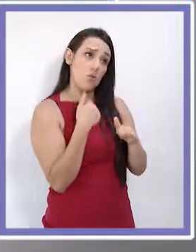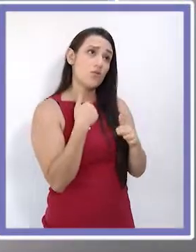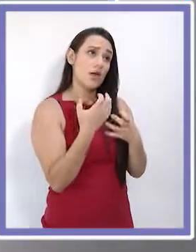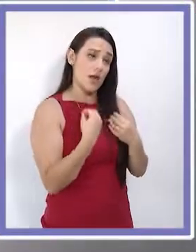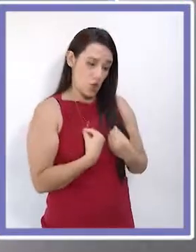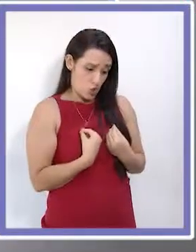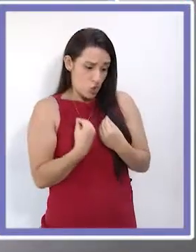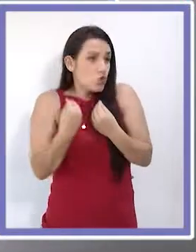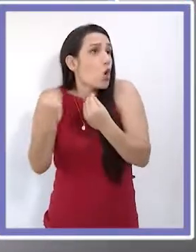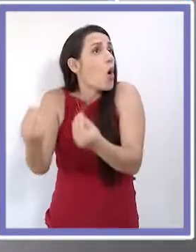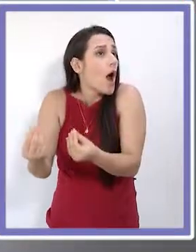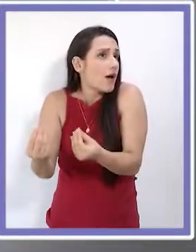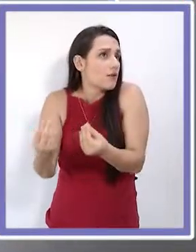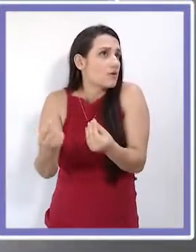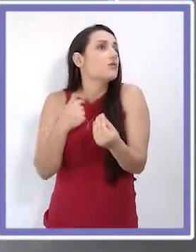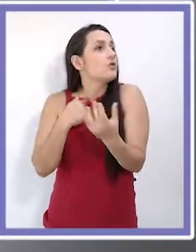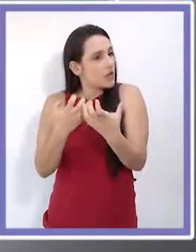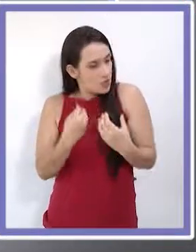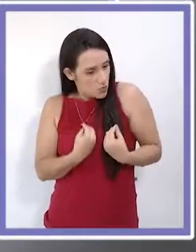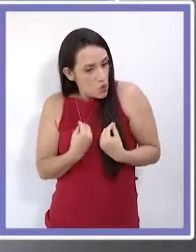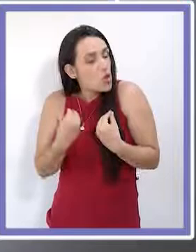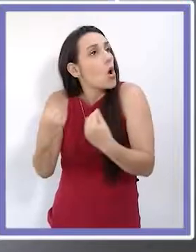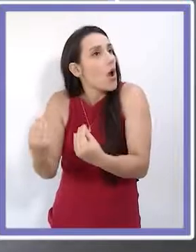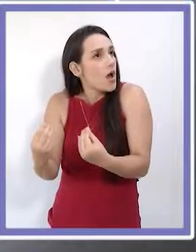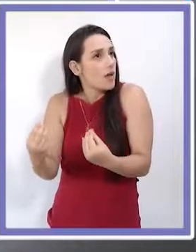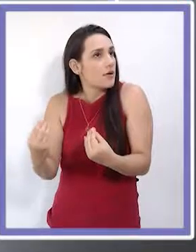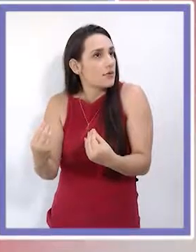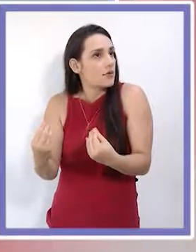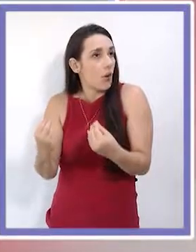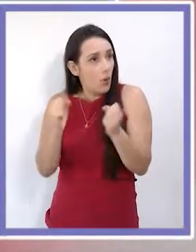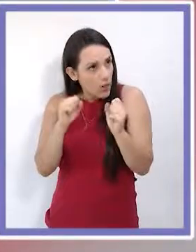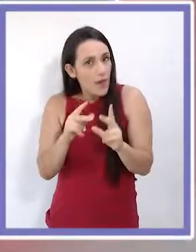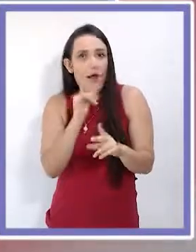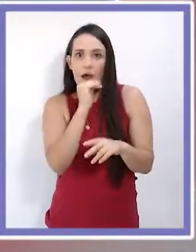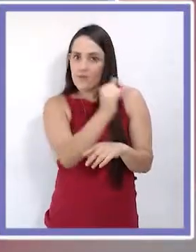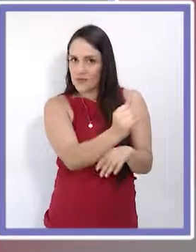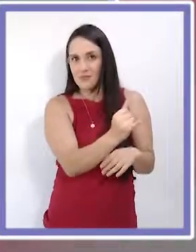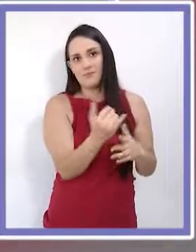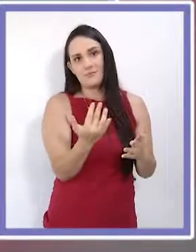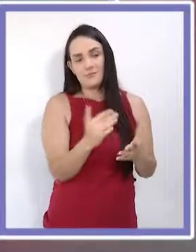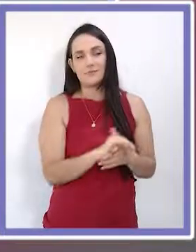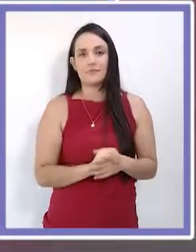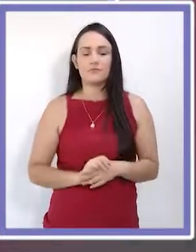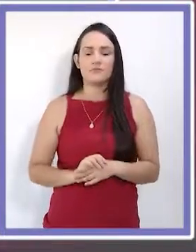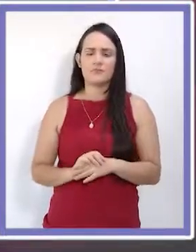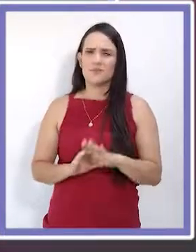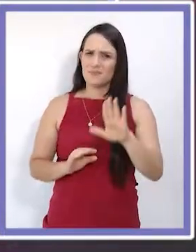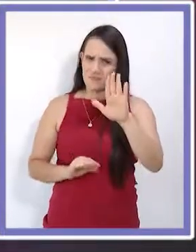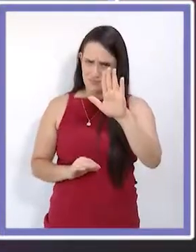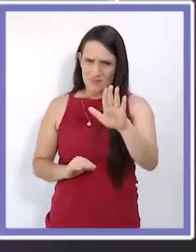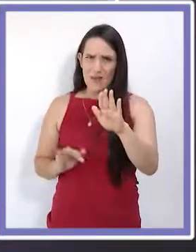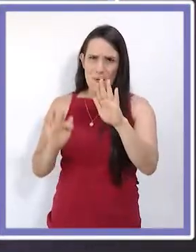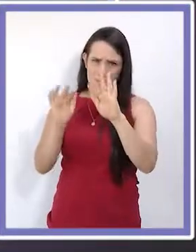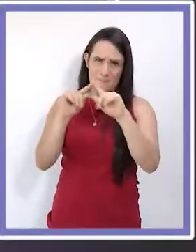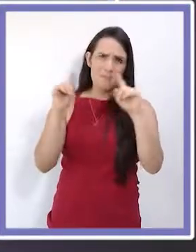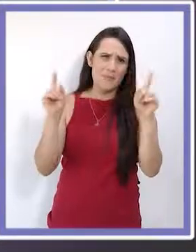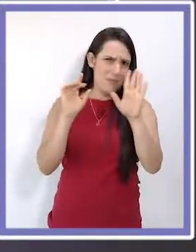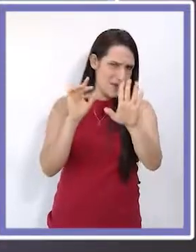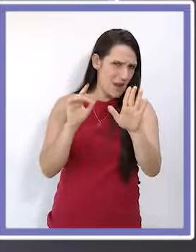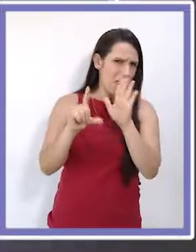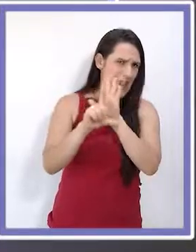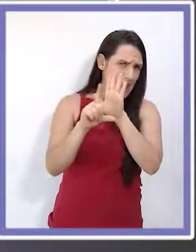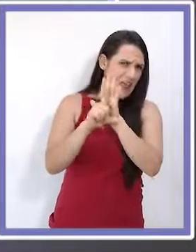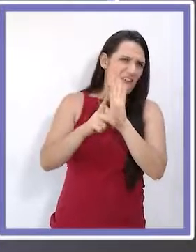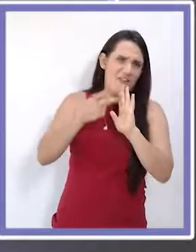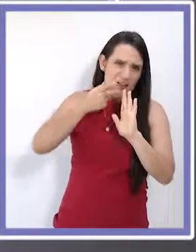2 testemunhas. Claire, mas essa autorização é uma imposição da legislação que a família